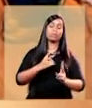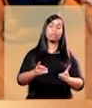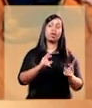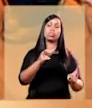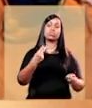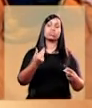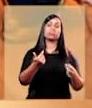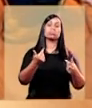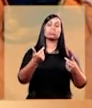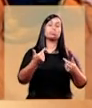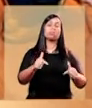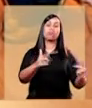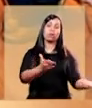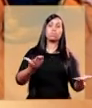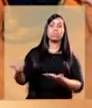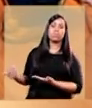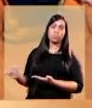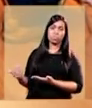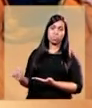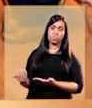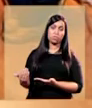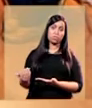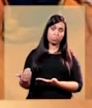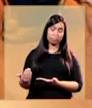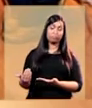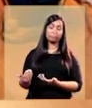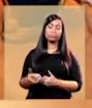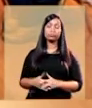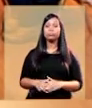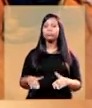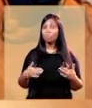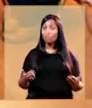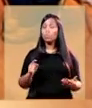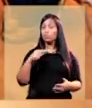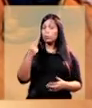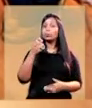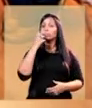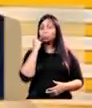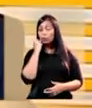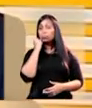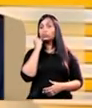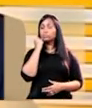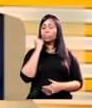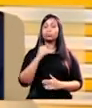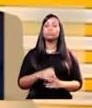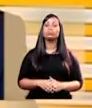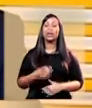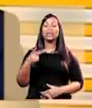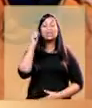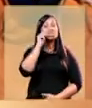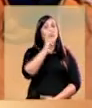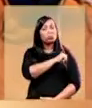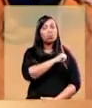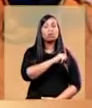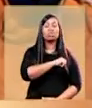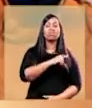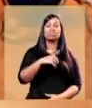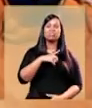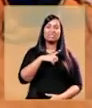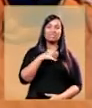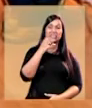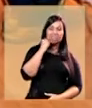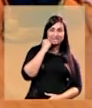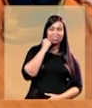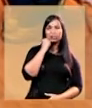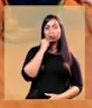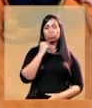Não tem devolução. Então, é a adoção irrevogável, que é o que a gente chama, né? Então, depois da adoção, acabou. Aqui em Rio Preto, nesses casos